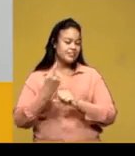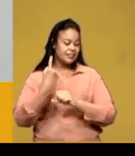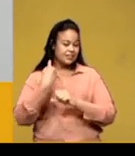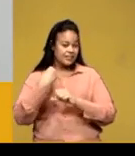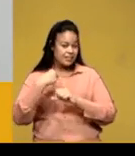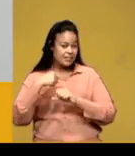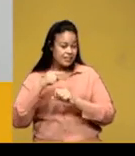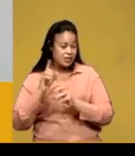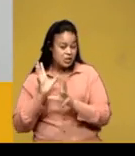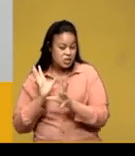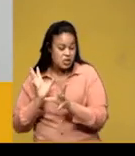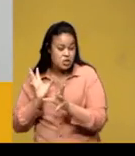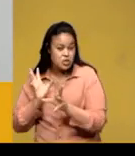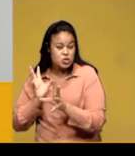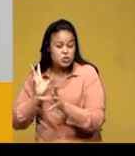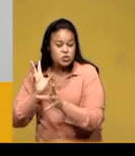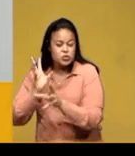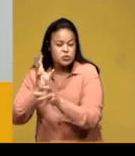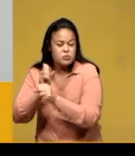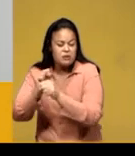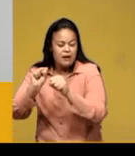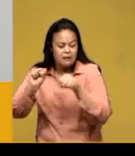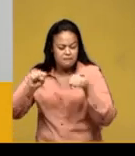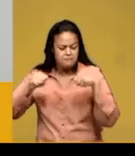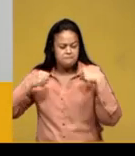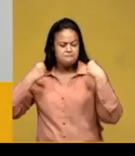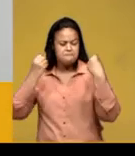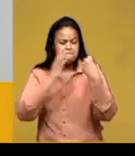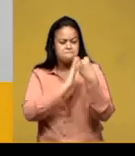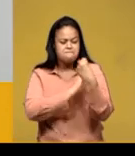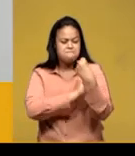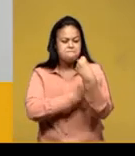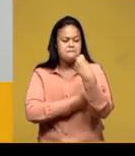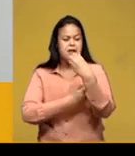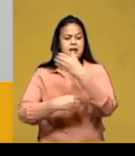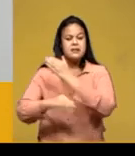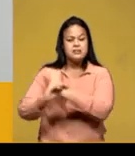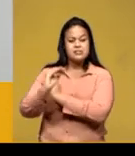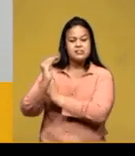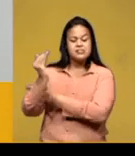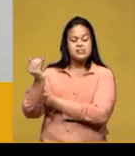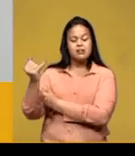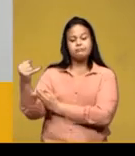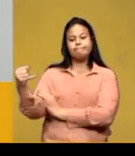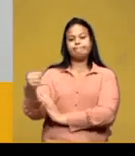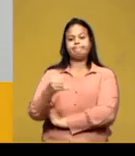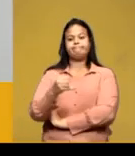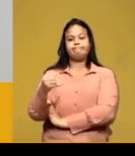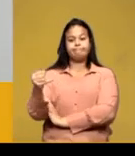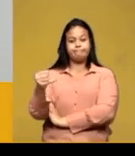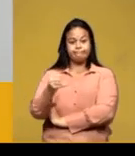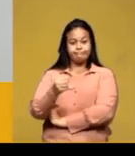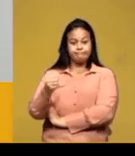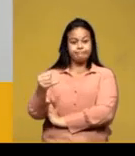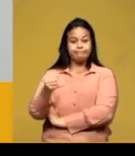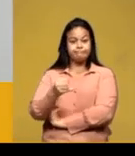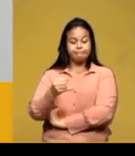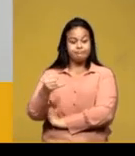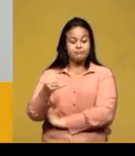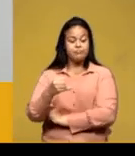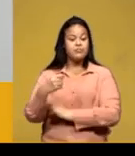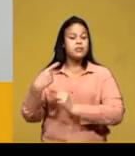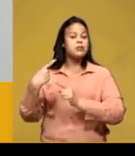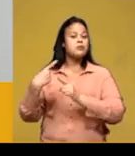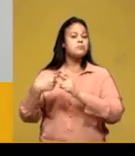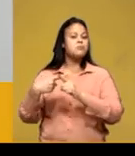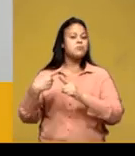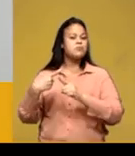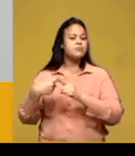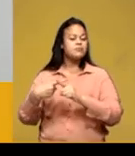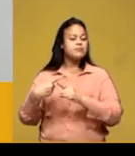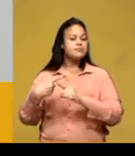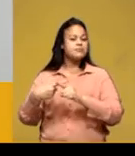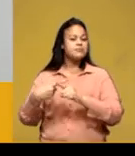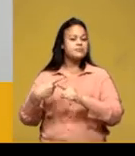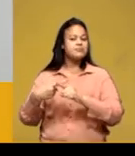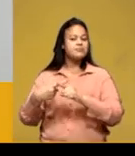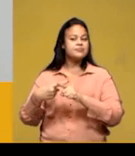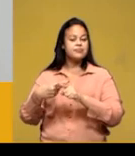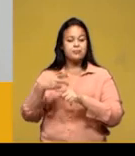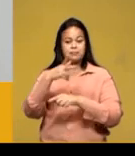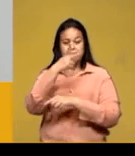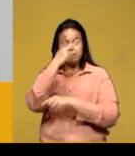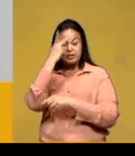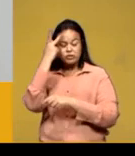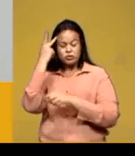de somar essas forças, tenha que subtraí-las. Por quê? Porque